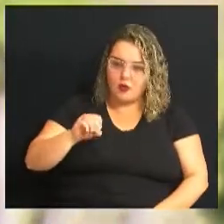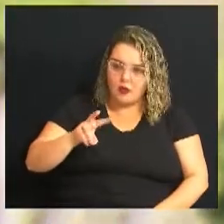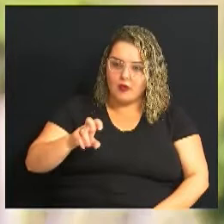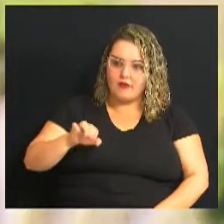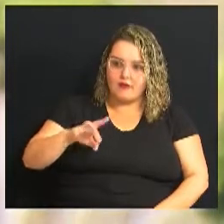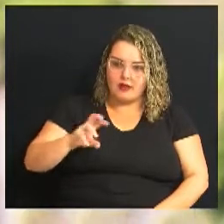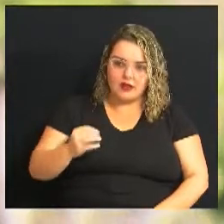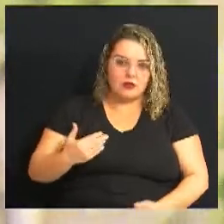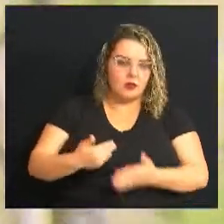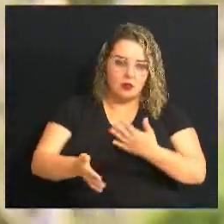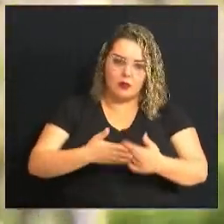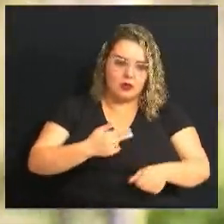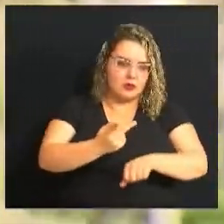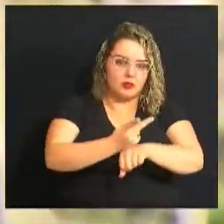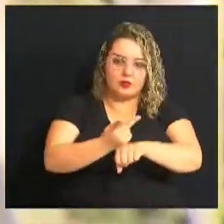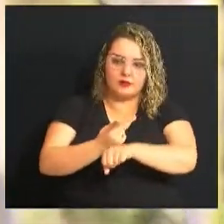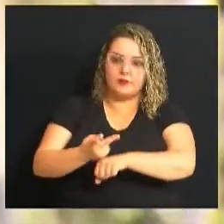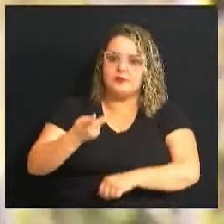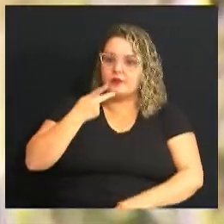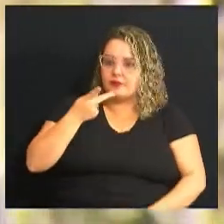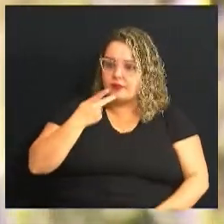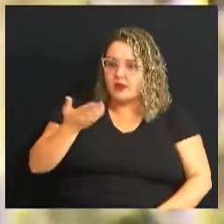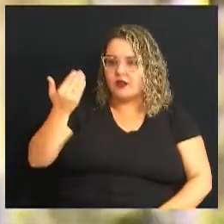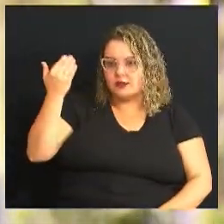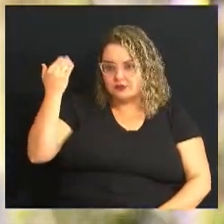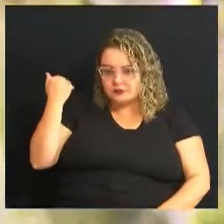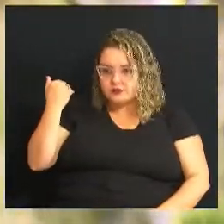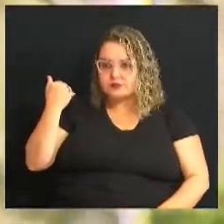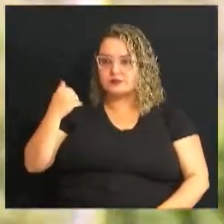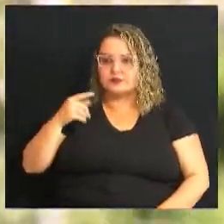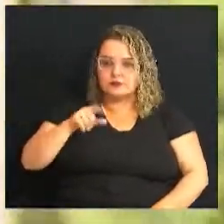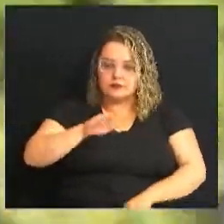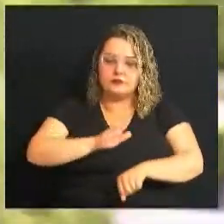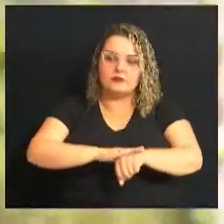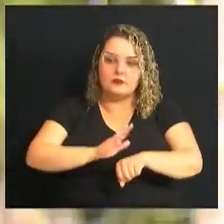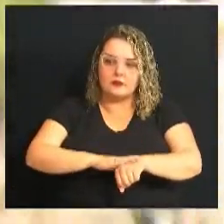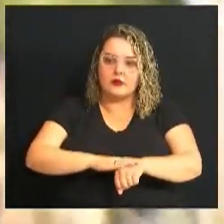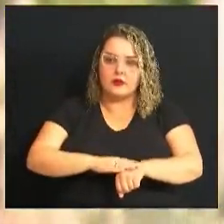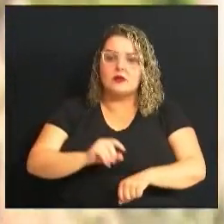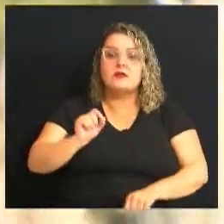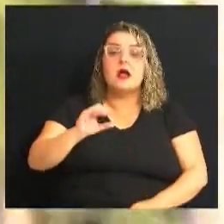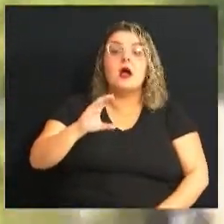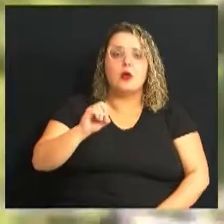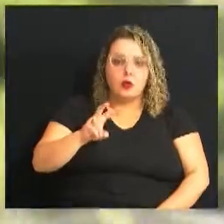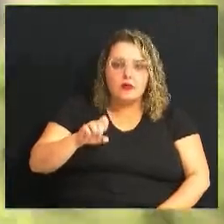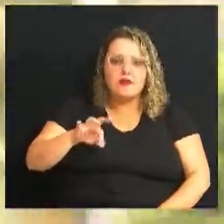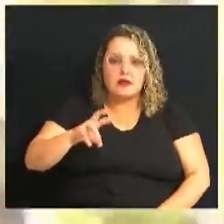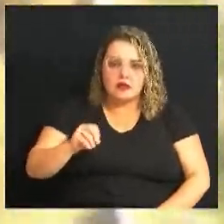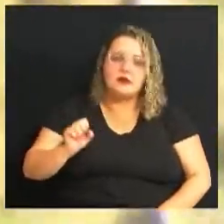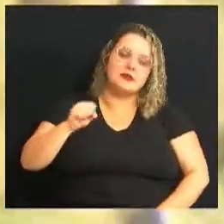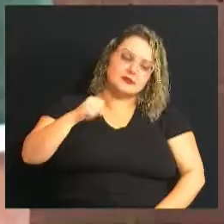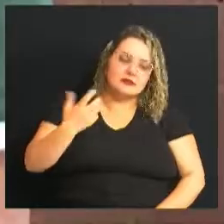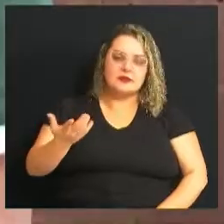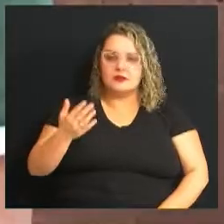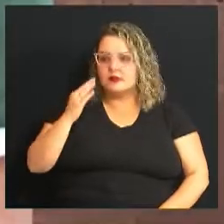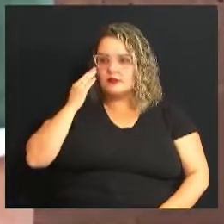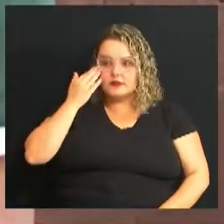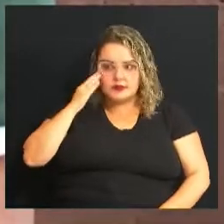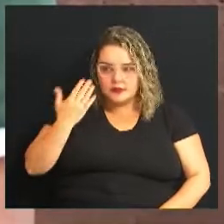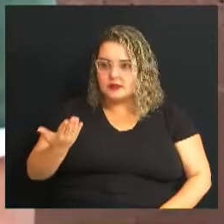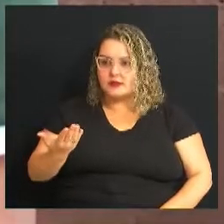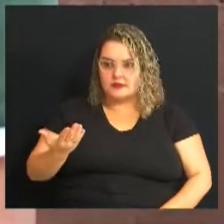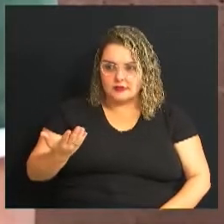vai procurar falar que você exerce, você é coveiro. Uhum. O pessoal não entende da forma